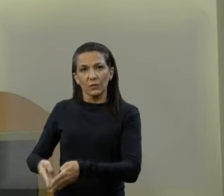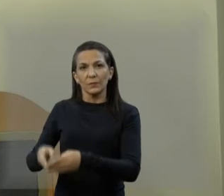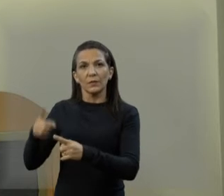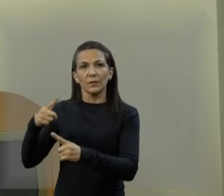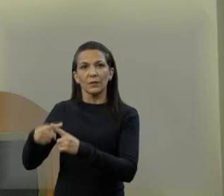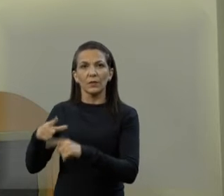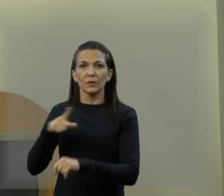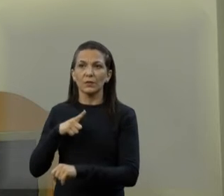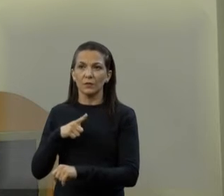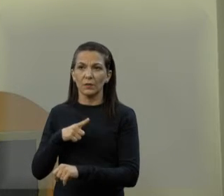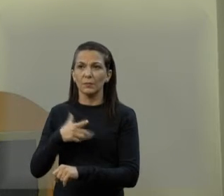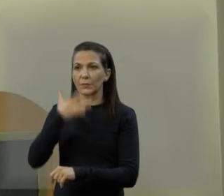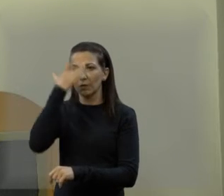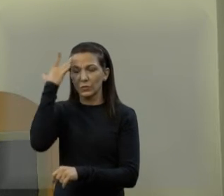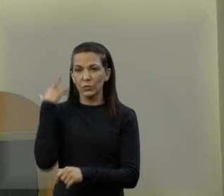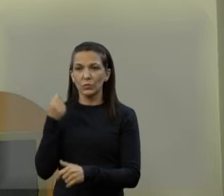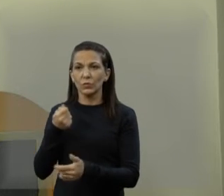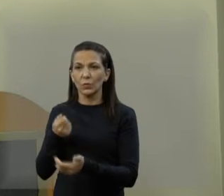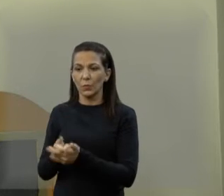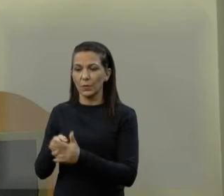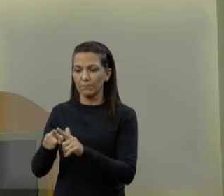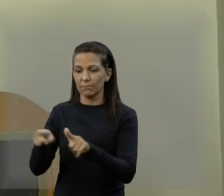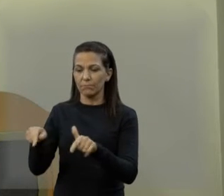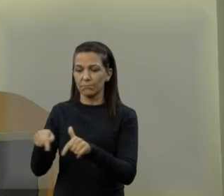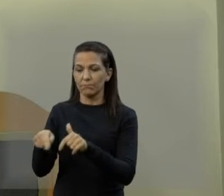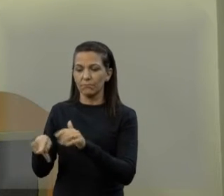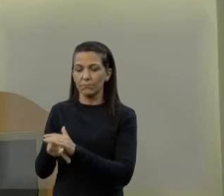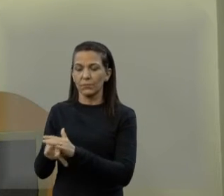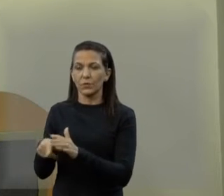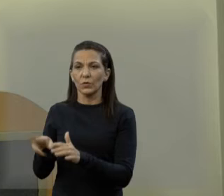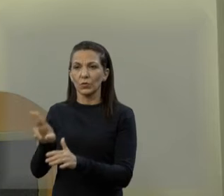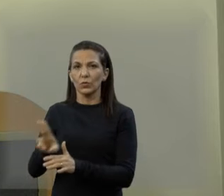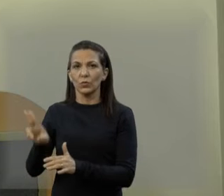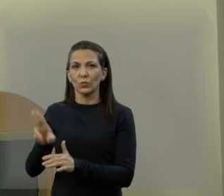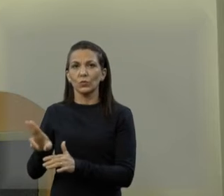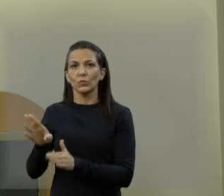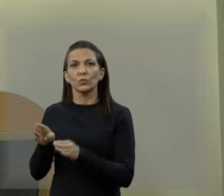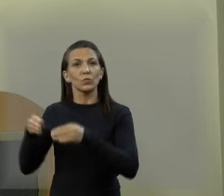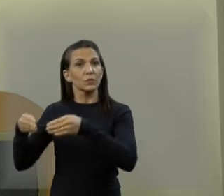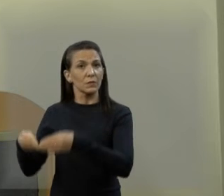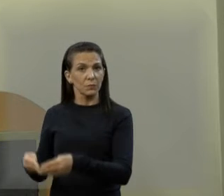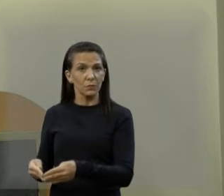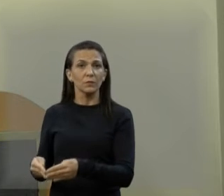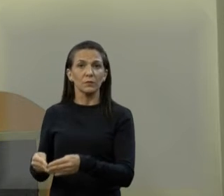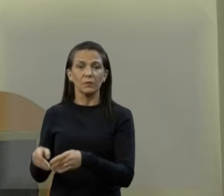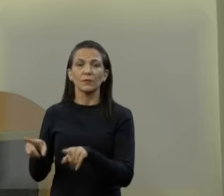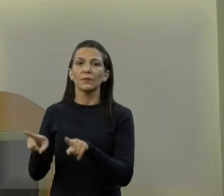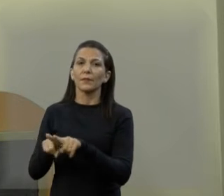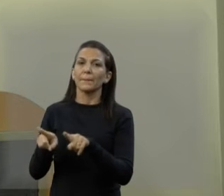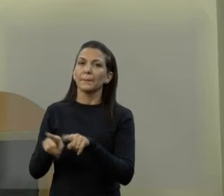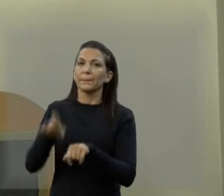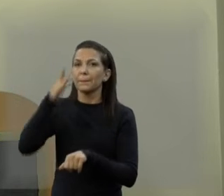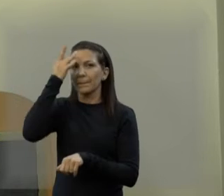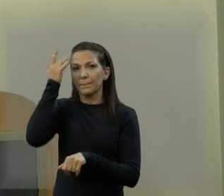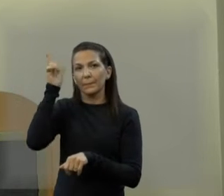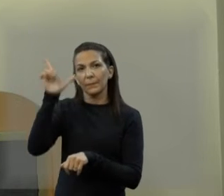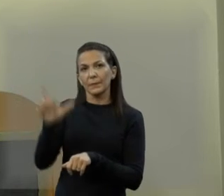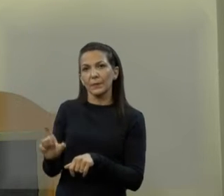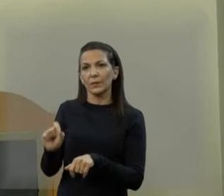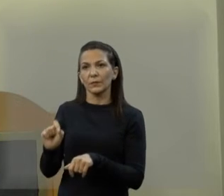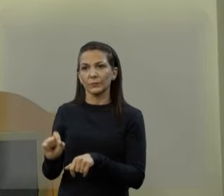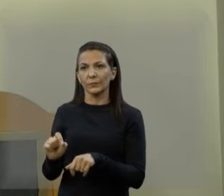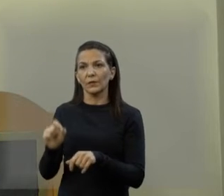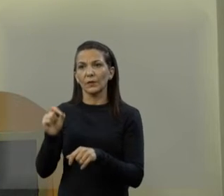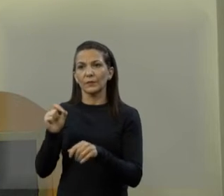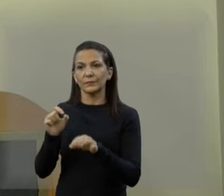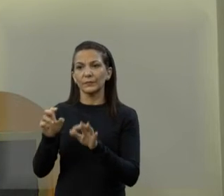os sujeitos que adquirirem para o sujeito que adquirindo novas concessões de uso de sepultura bem como foram sujeitos que procederem